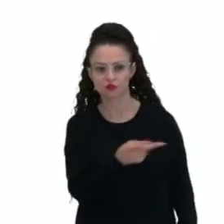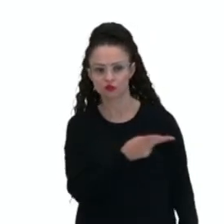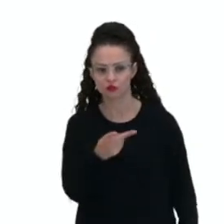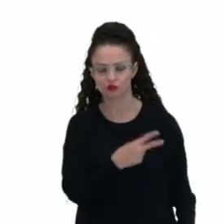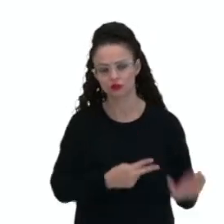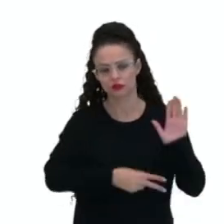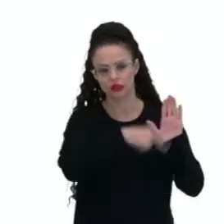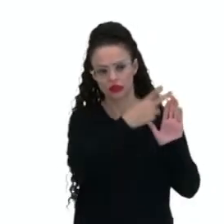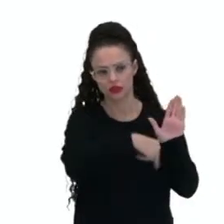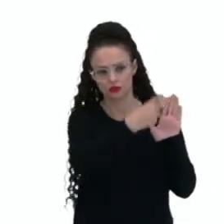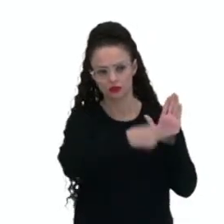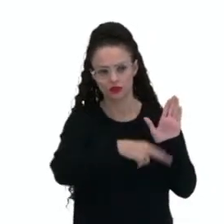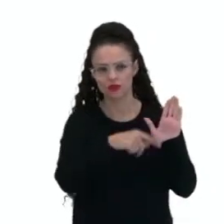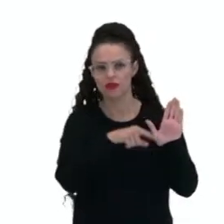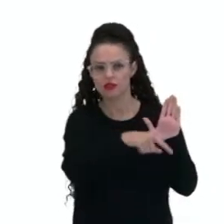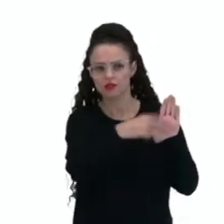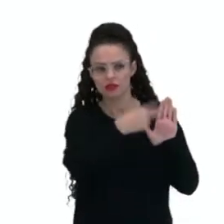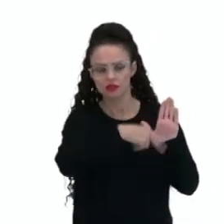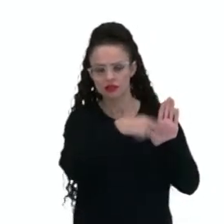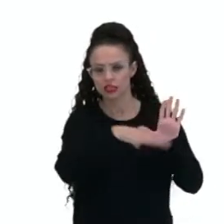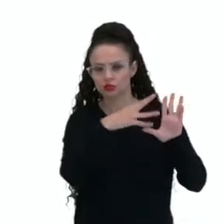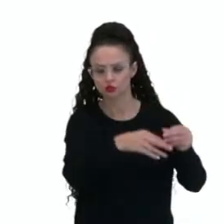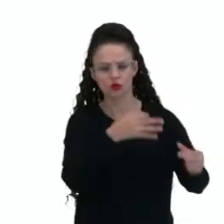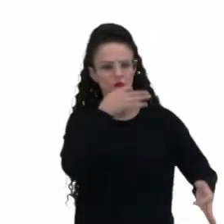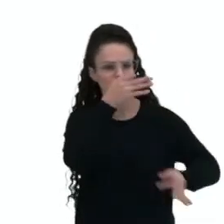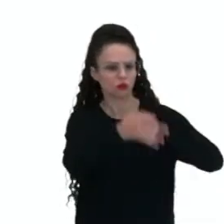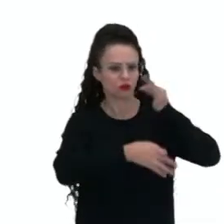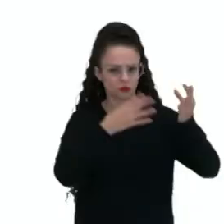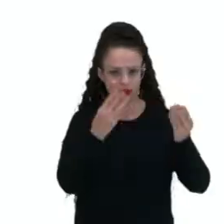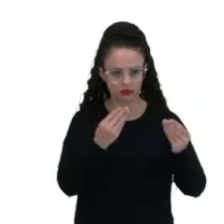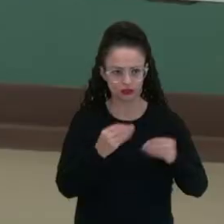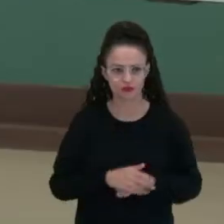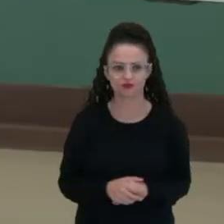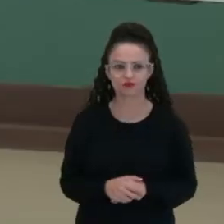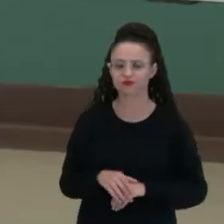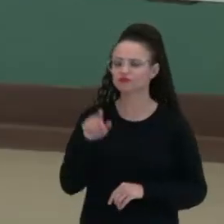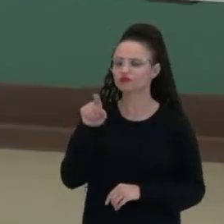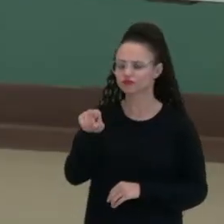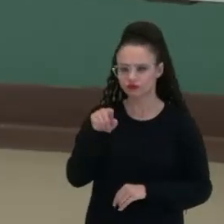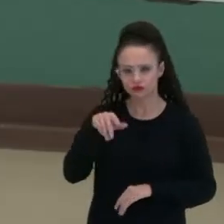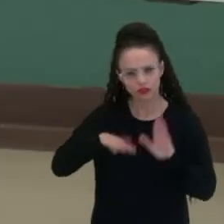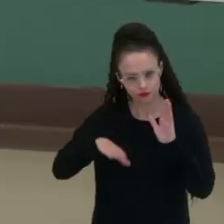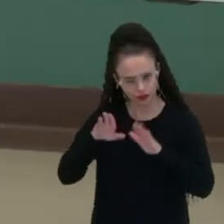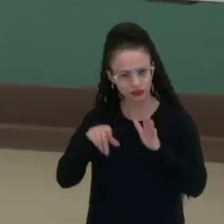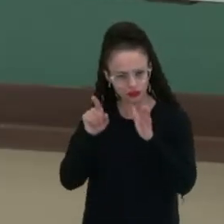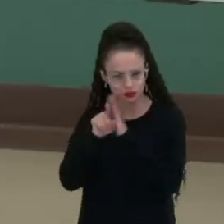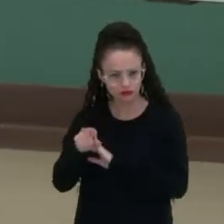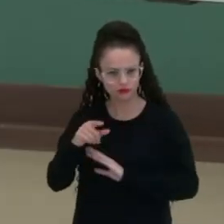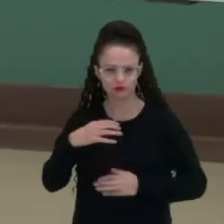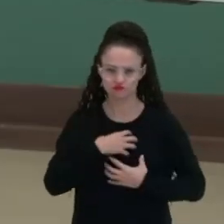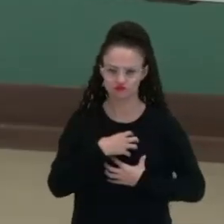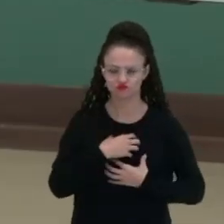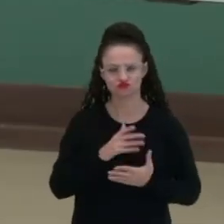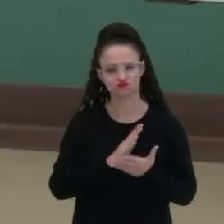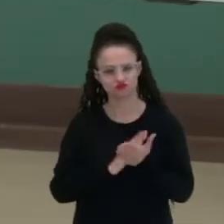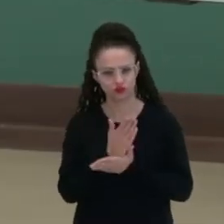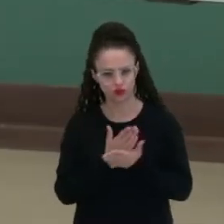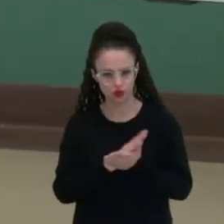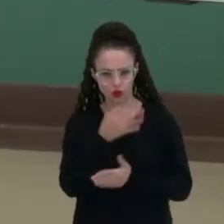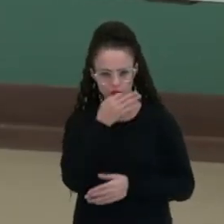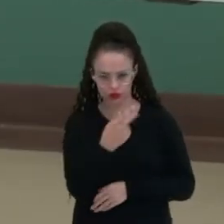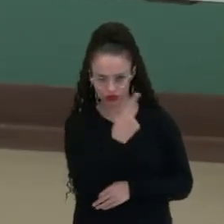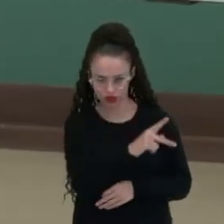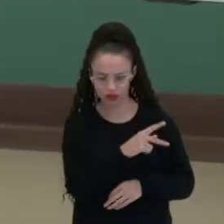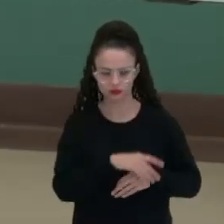meus grandes leitores, liam tudo e davam muita opinião. A senhora às vezes ficava desconfortável com a opinião